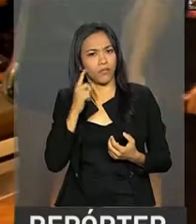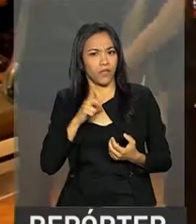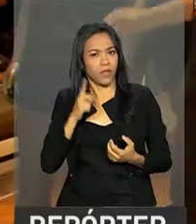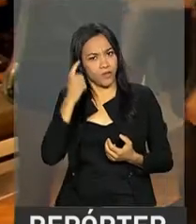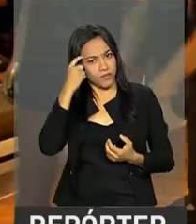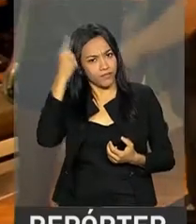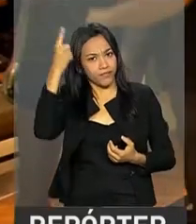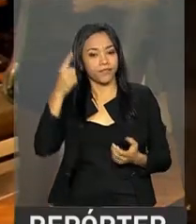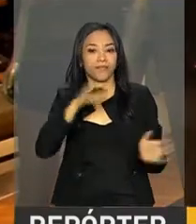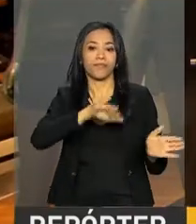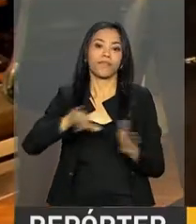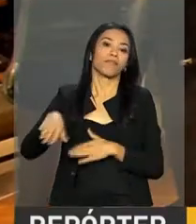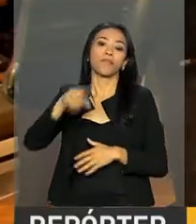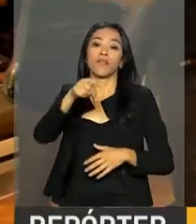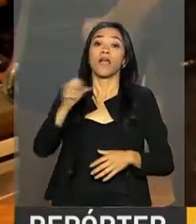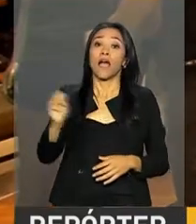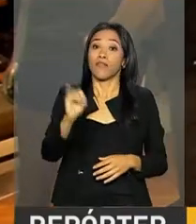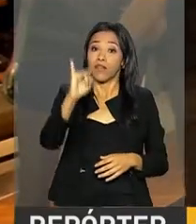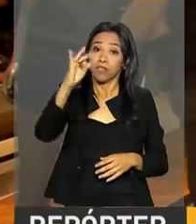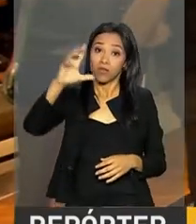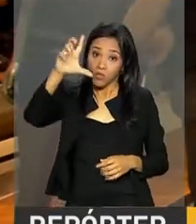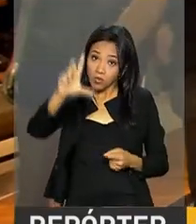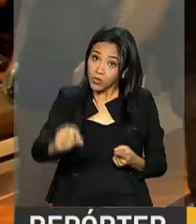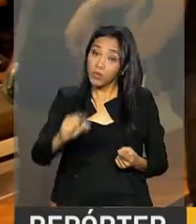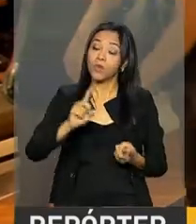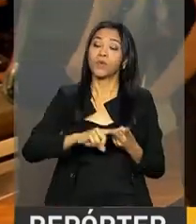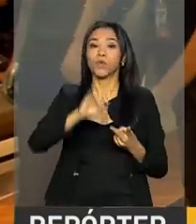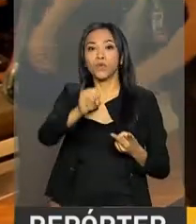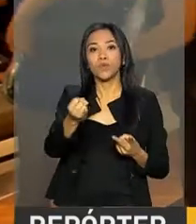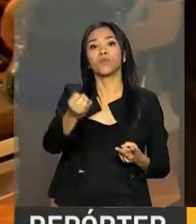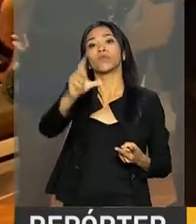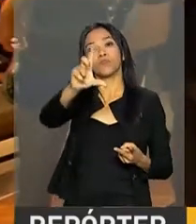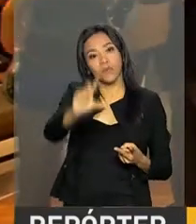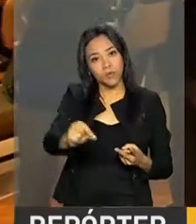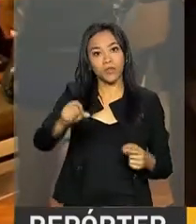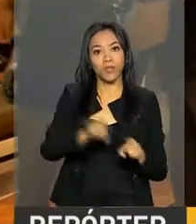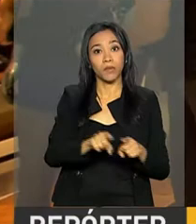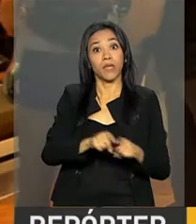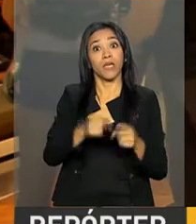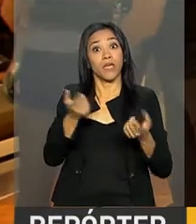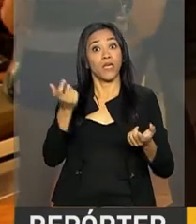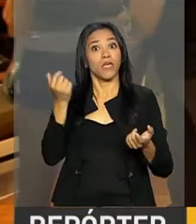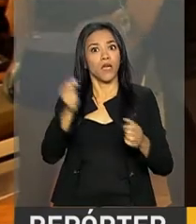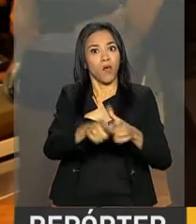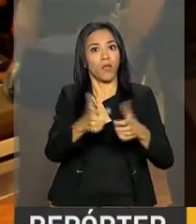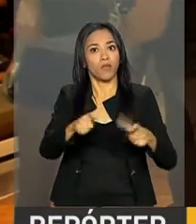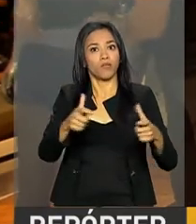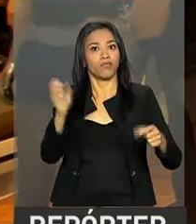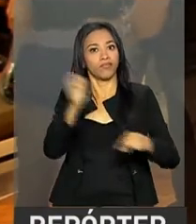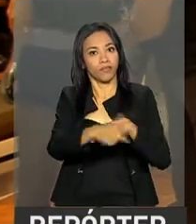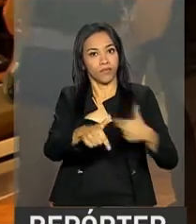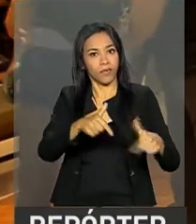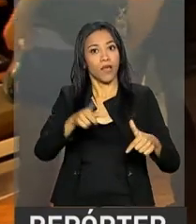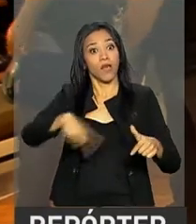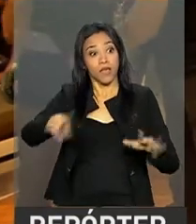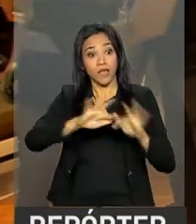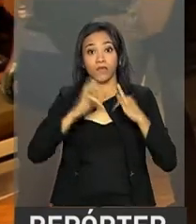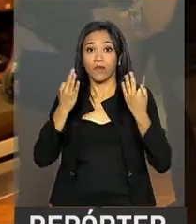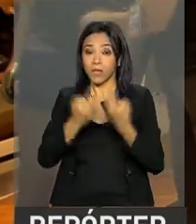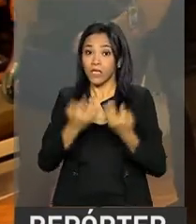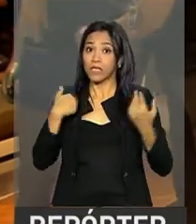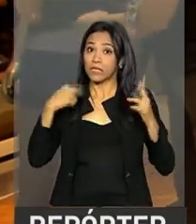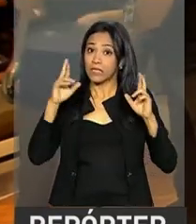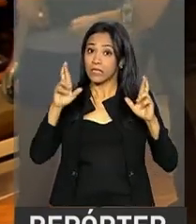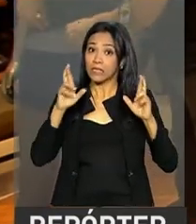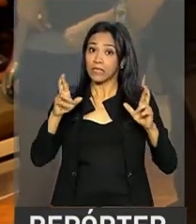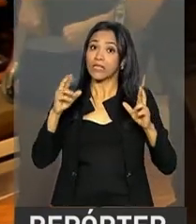quadro de inflação baixa juros em queda e retomada gradual do emprego e da confiança das famílias está gerando uma expectativa